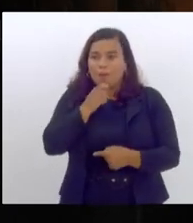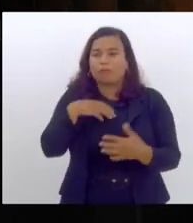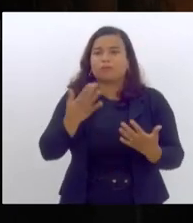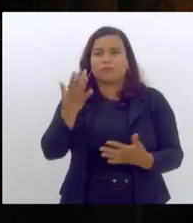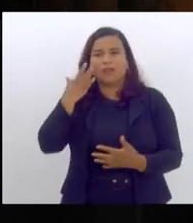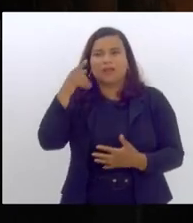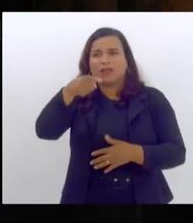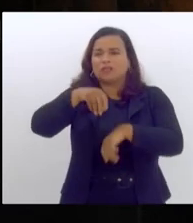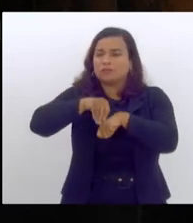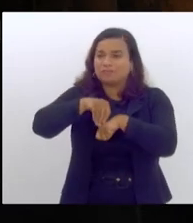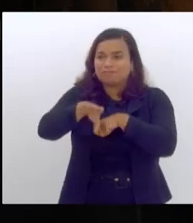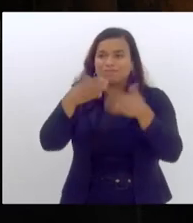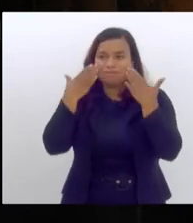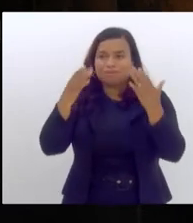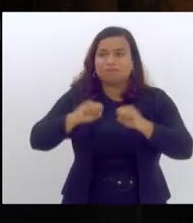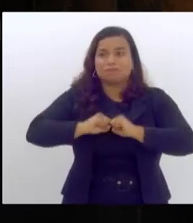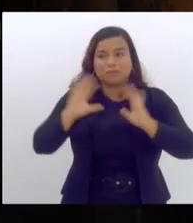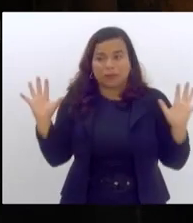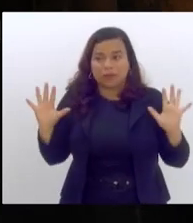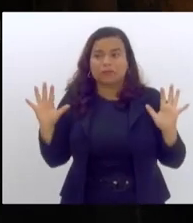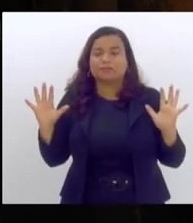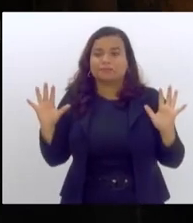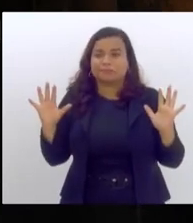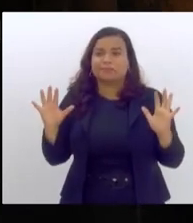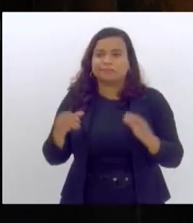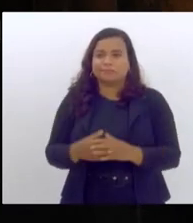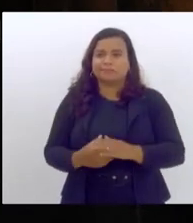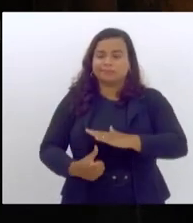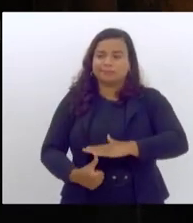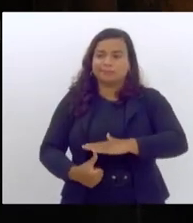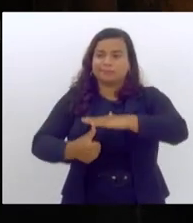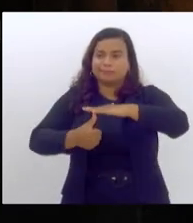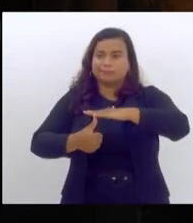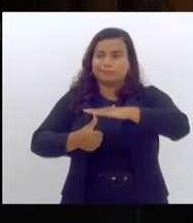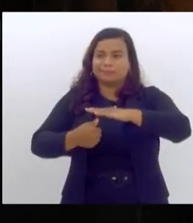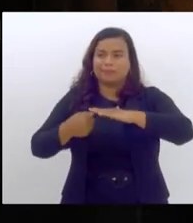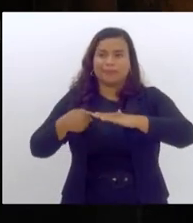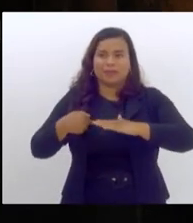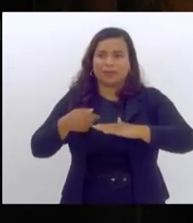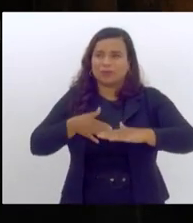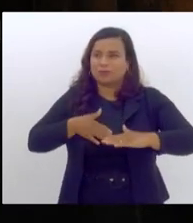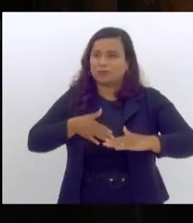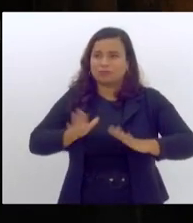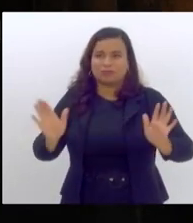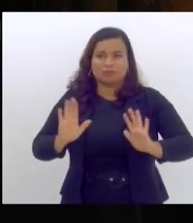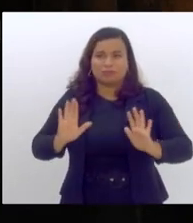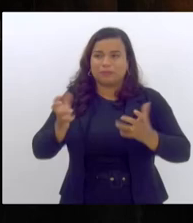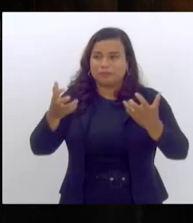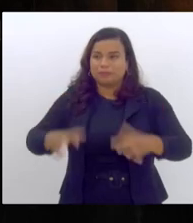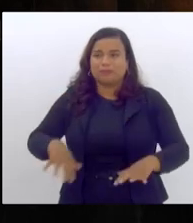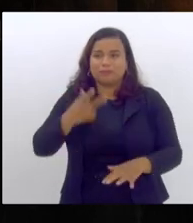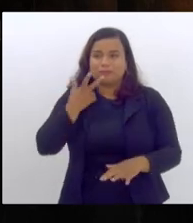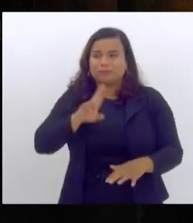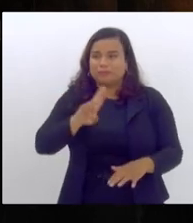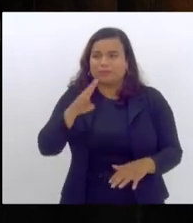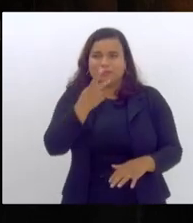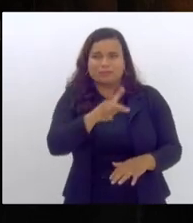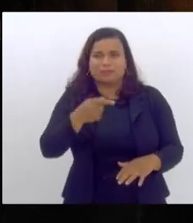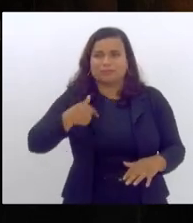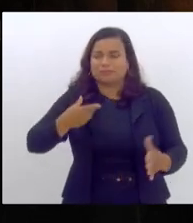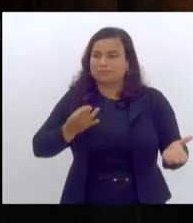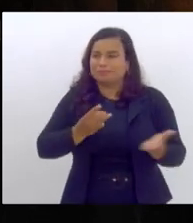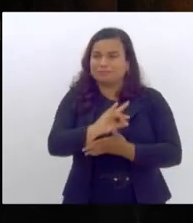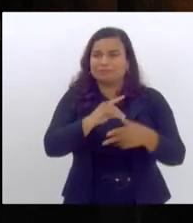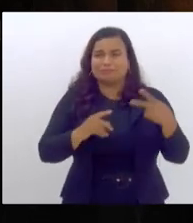foi um recado muito grande, né, desse reitor, que eu me recuso até a falar o nome dele aqui, repudio toda a atitude